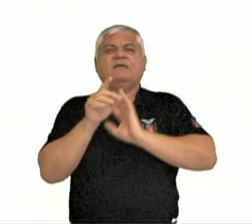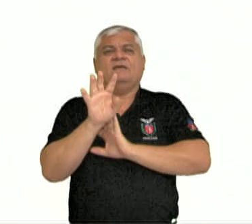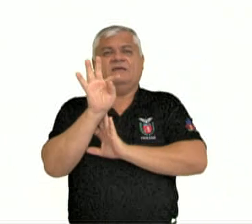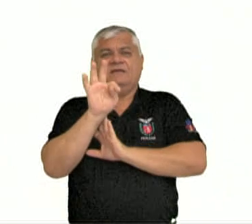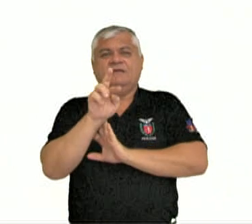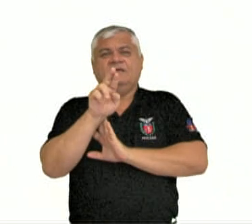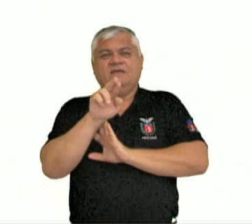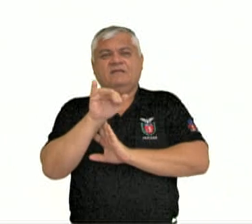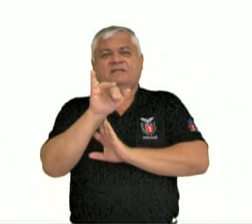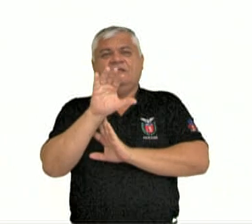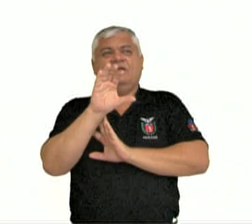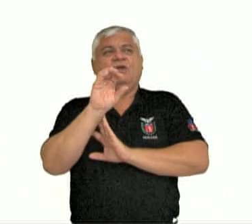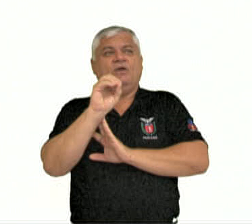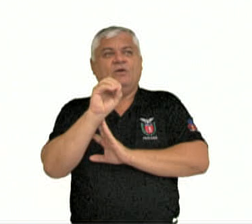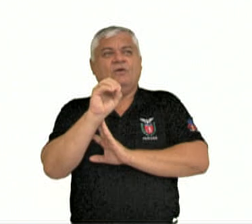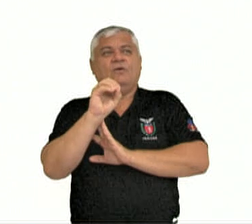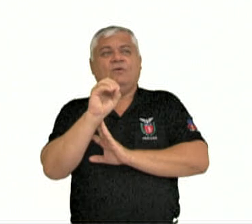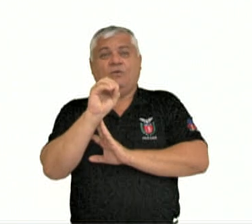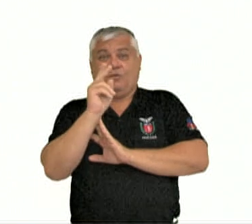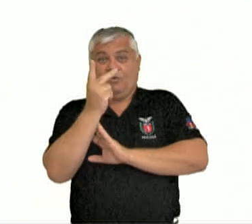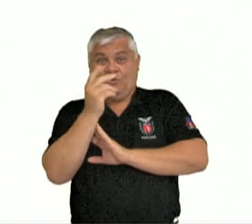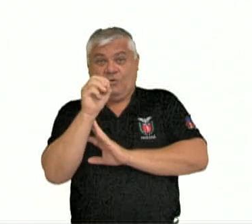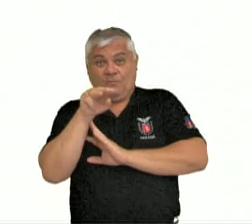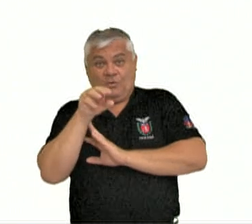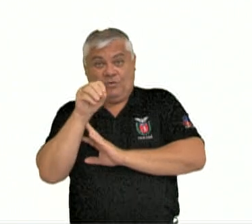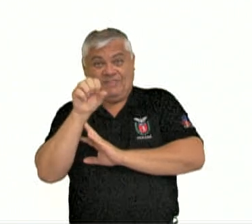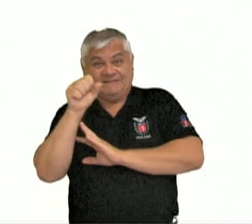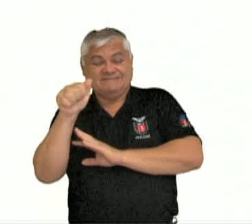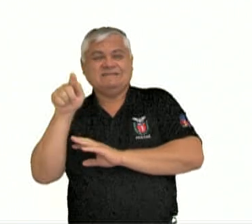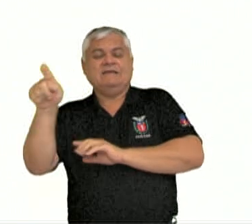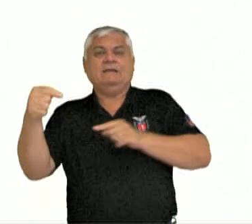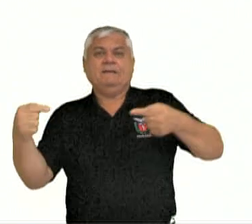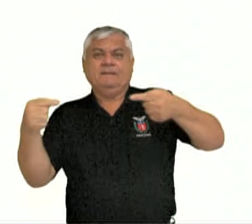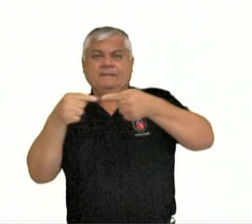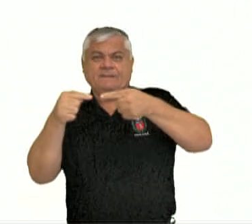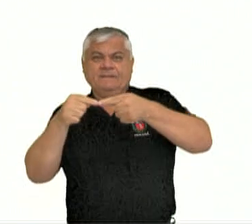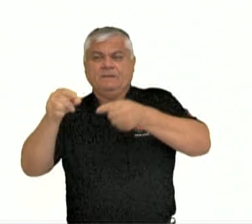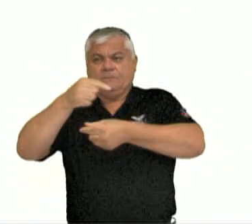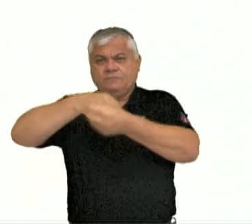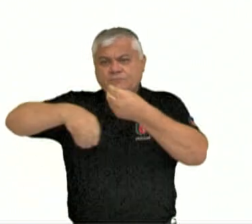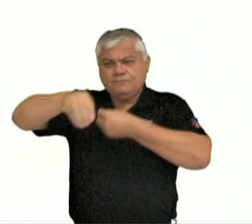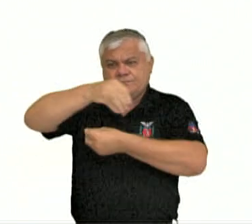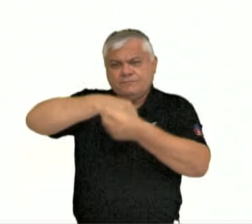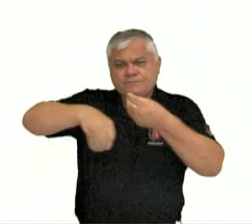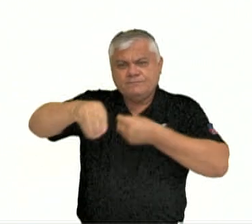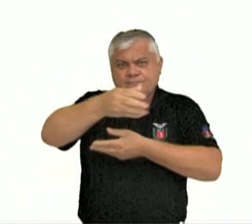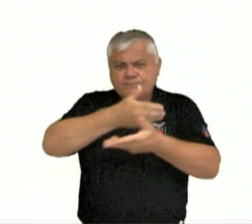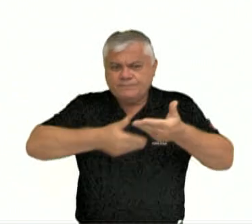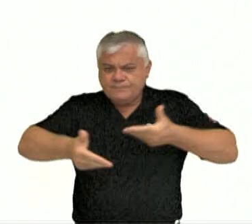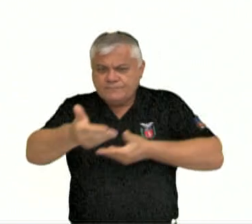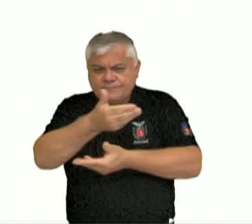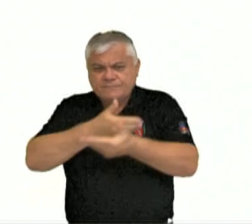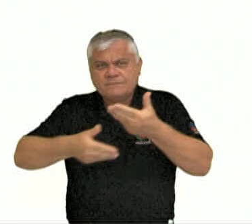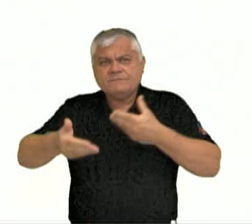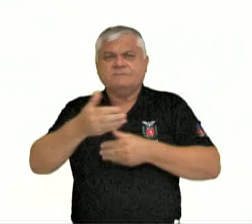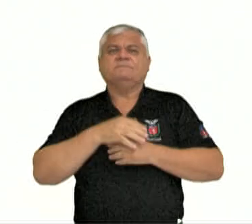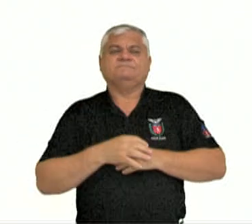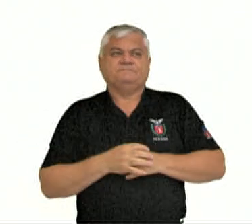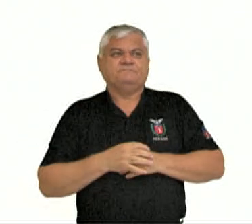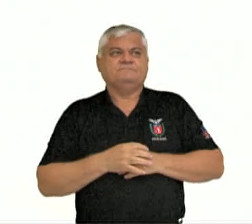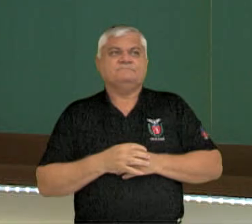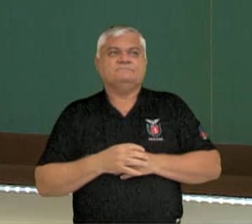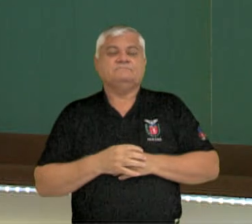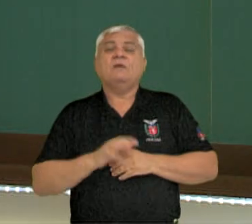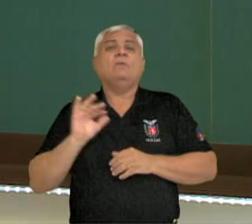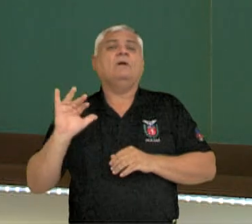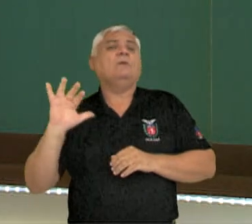tricomonas, uma relação de simbiose ou relação mutualística, onde ambos têm benefício. Então, aqui o